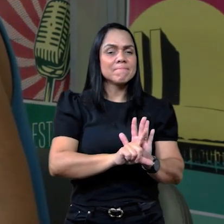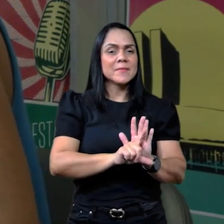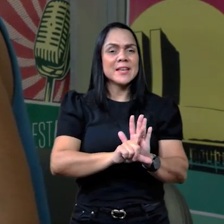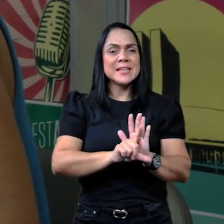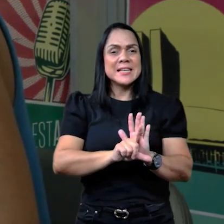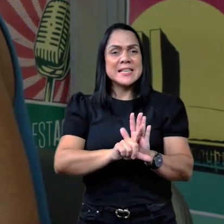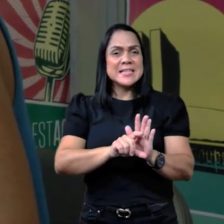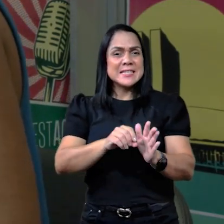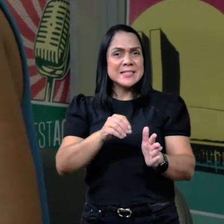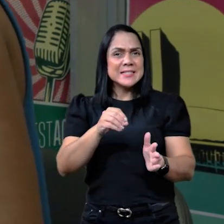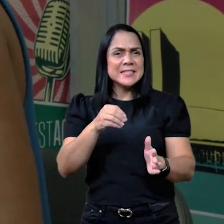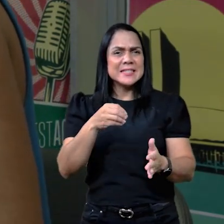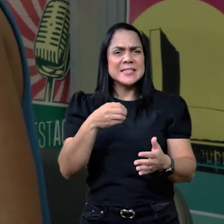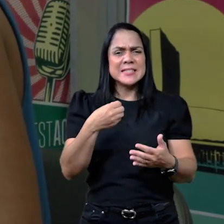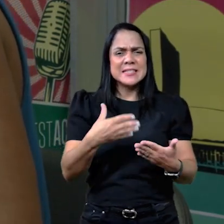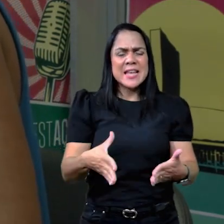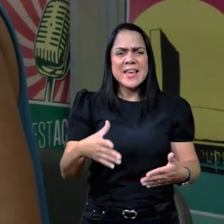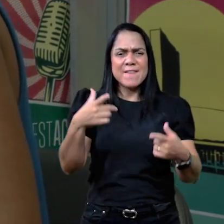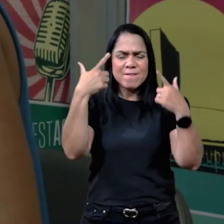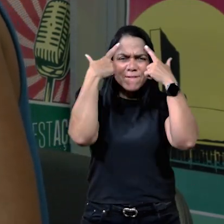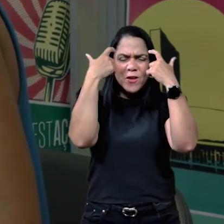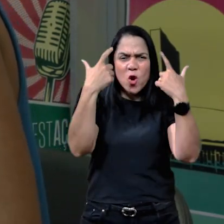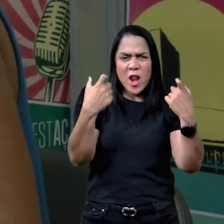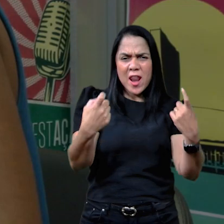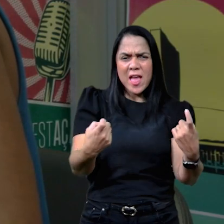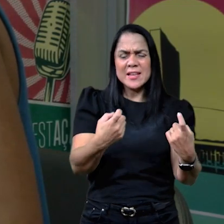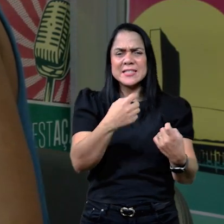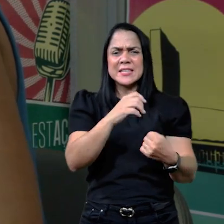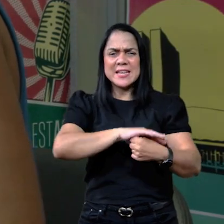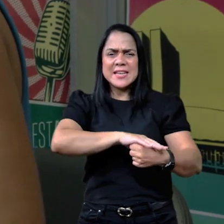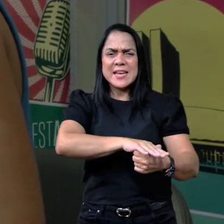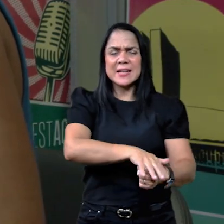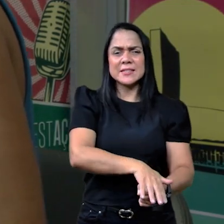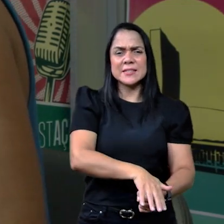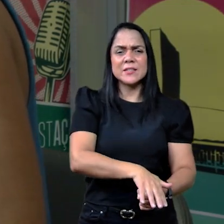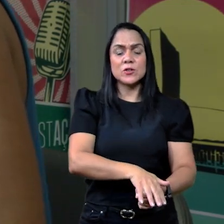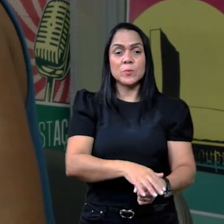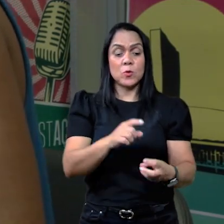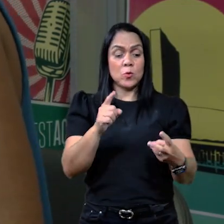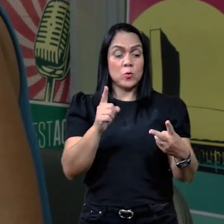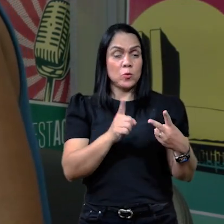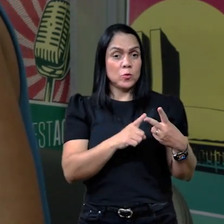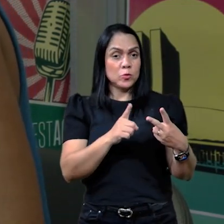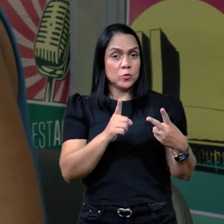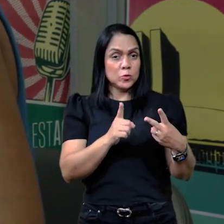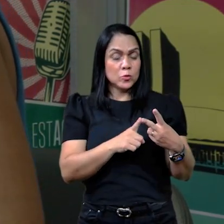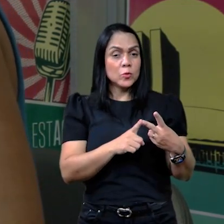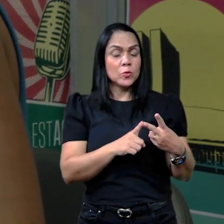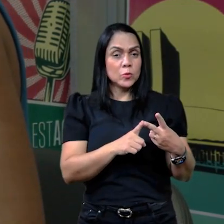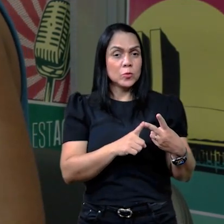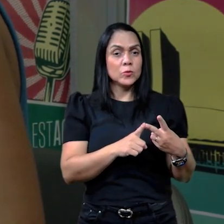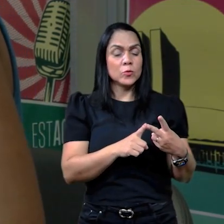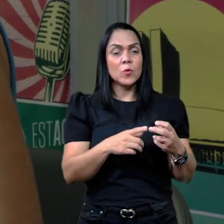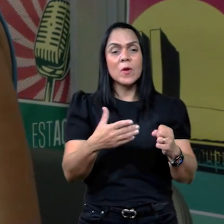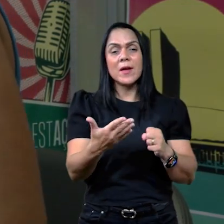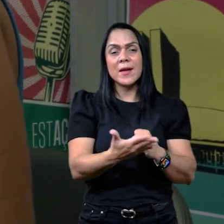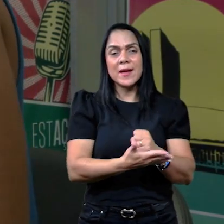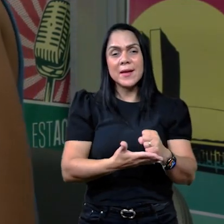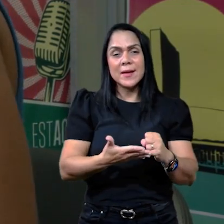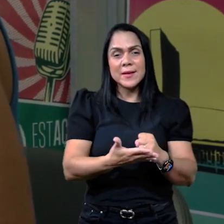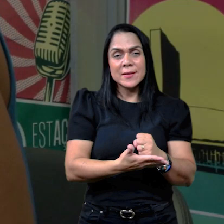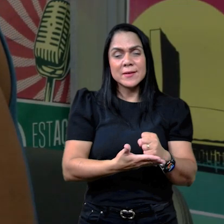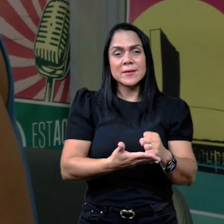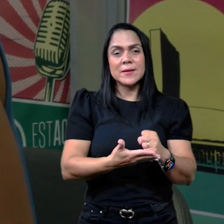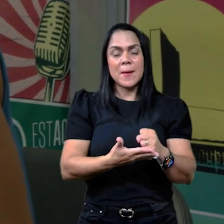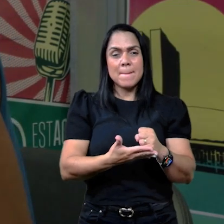essa violência do racismo? O segundo ponto, né, é enfrentamento do racismo religioso, o segundo